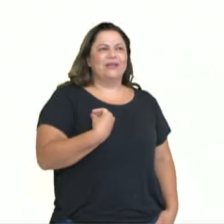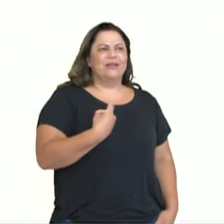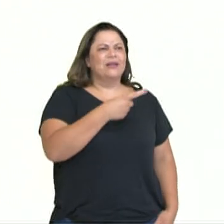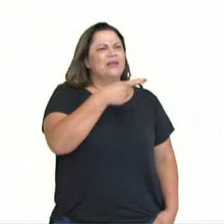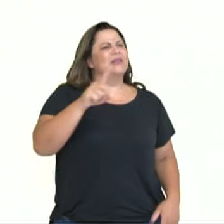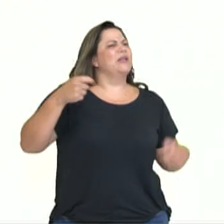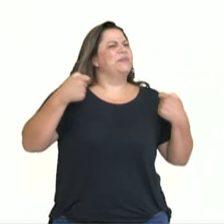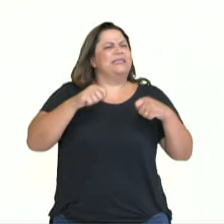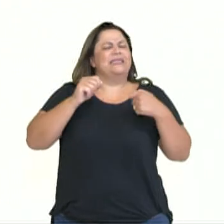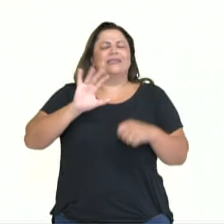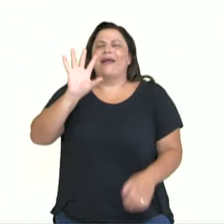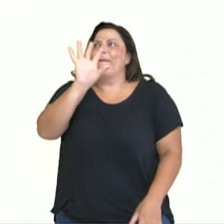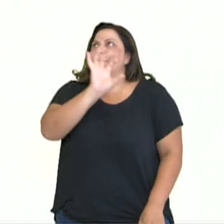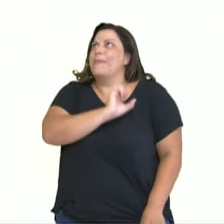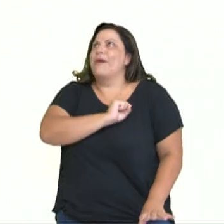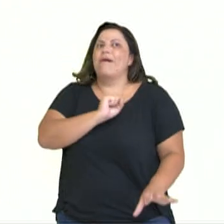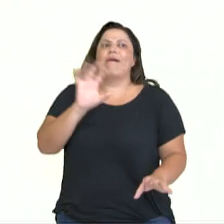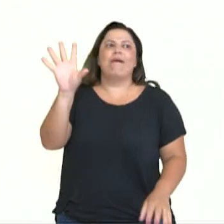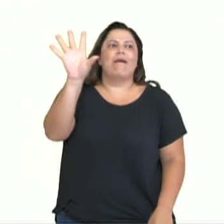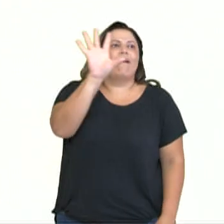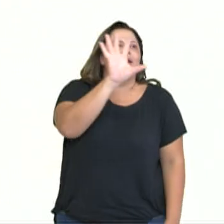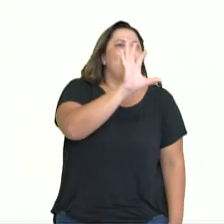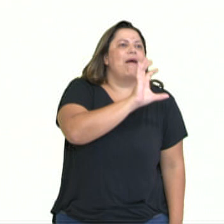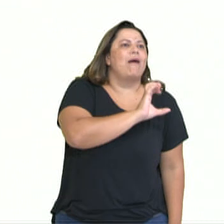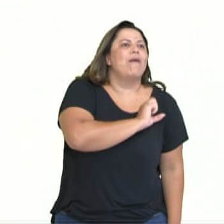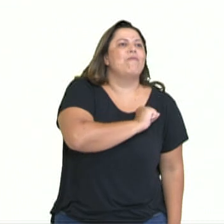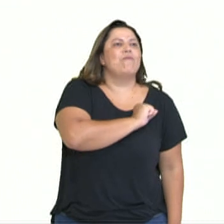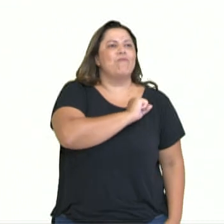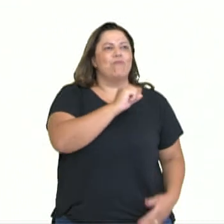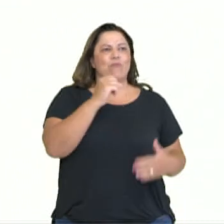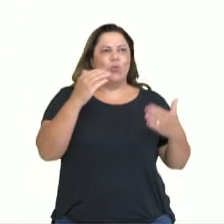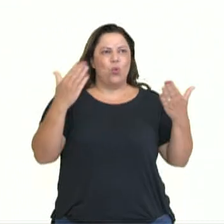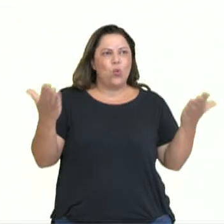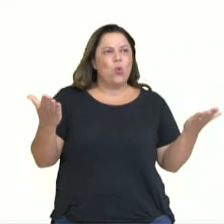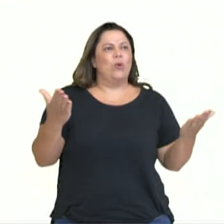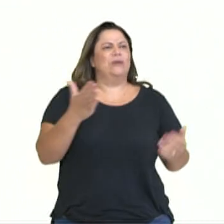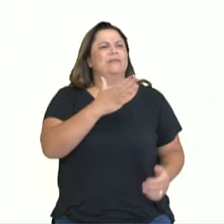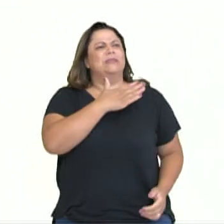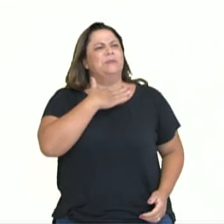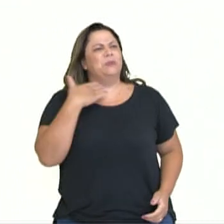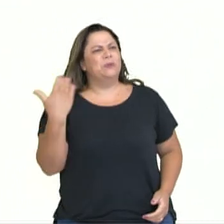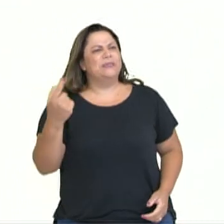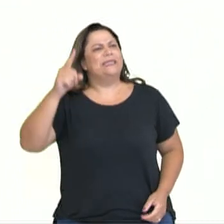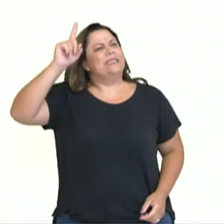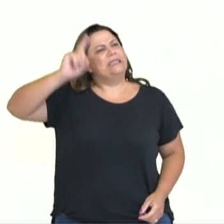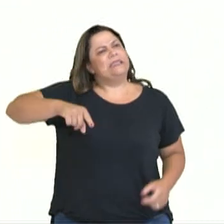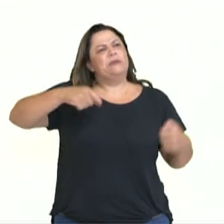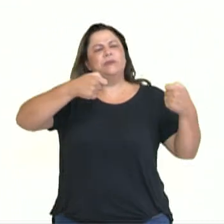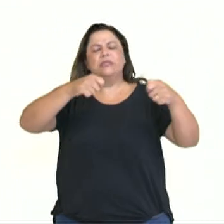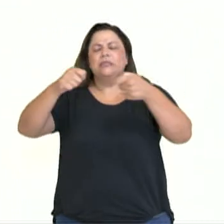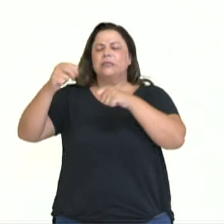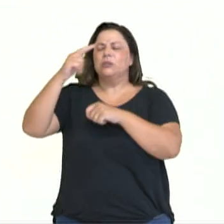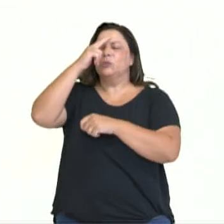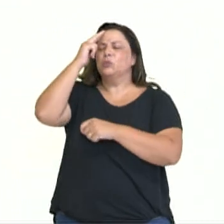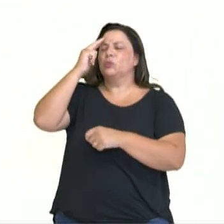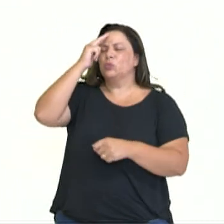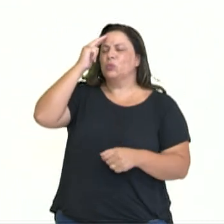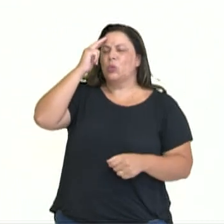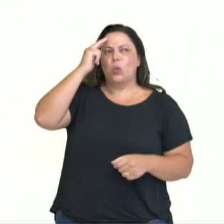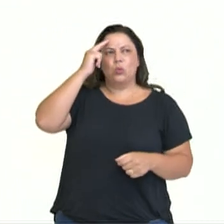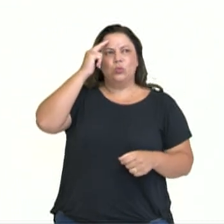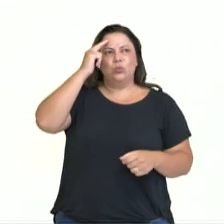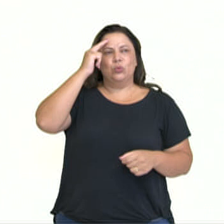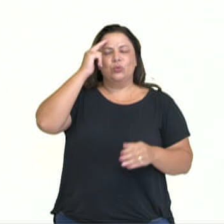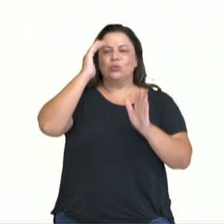não são precisos amores para morrer, e são precisos sonhos para partir. Então, olhe bem, ela não diz que o amor é eterno, né?